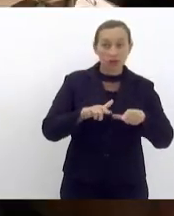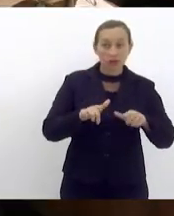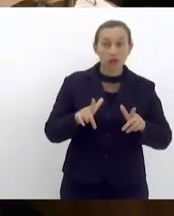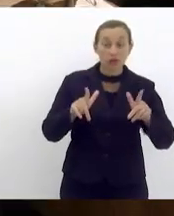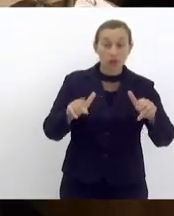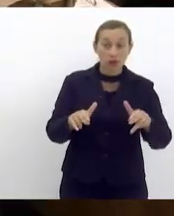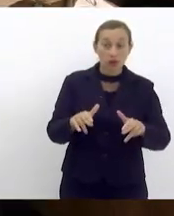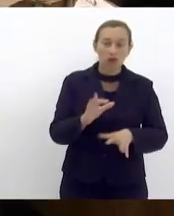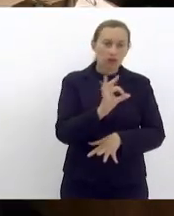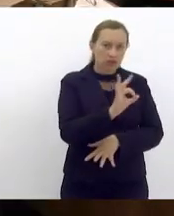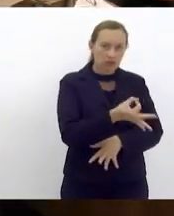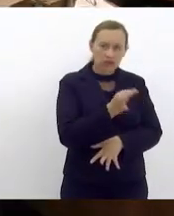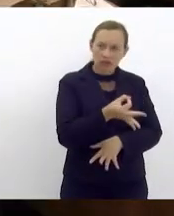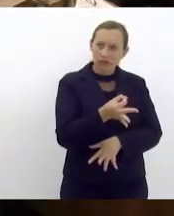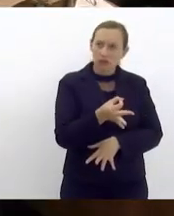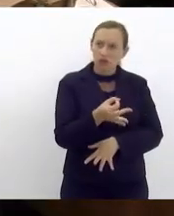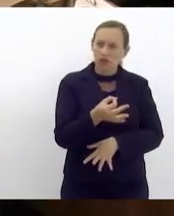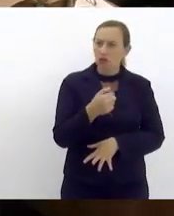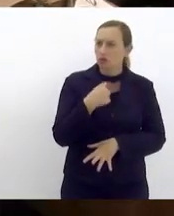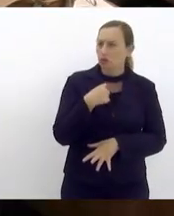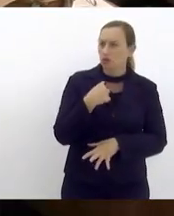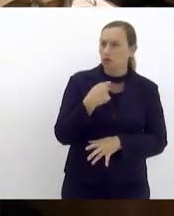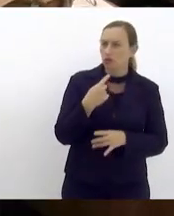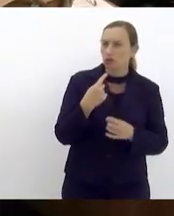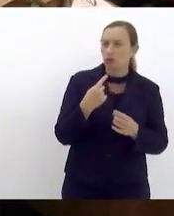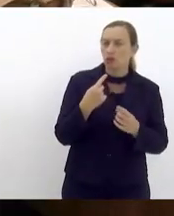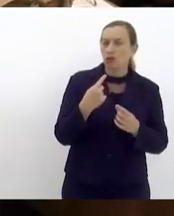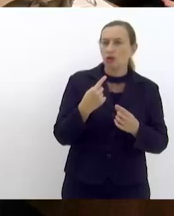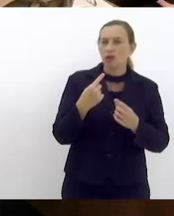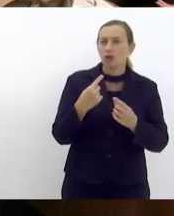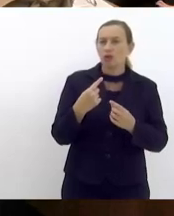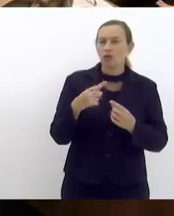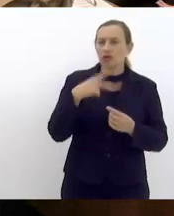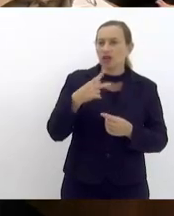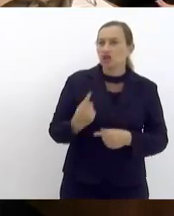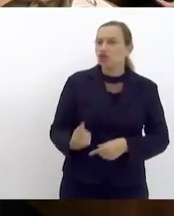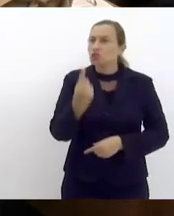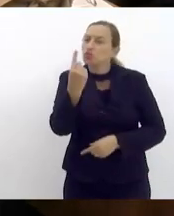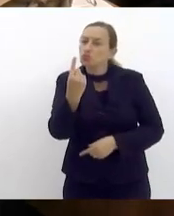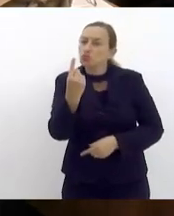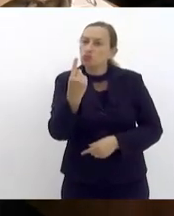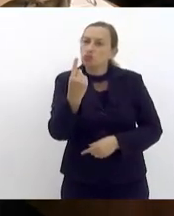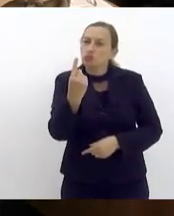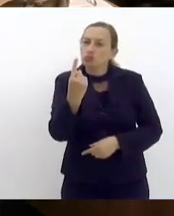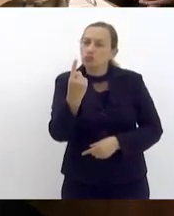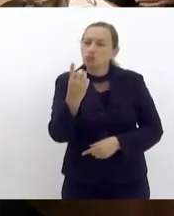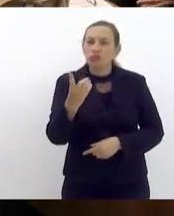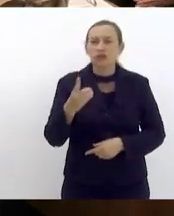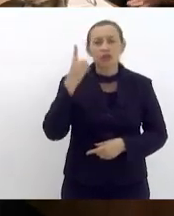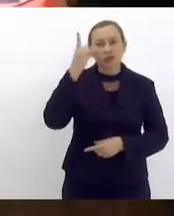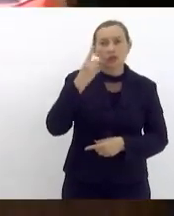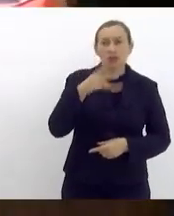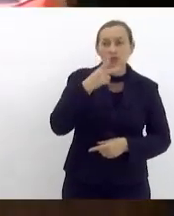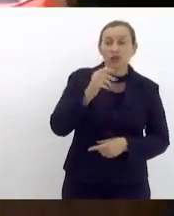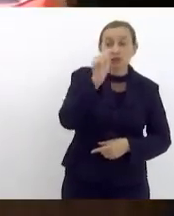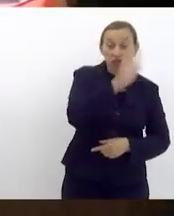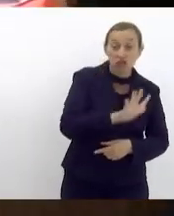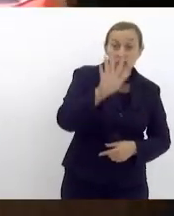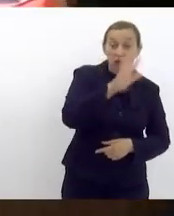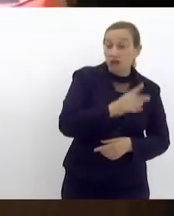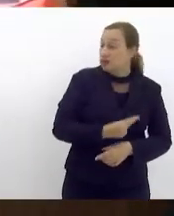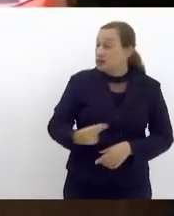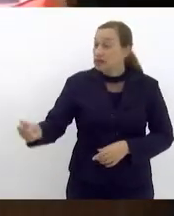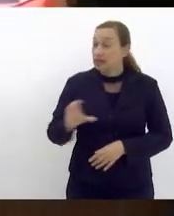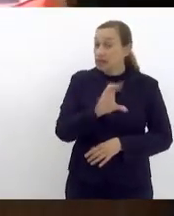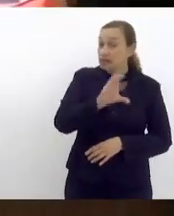obviamente eu não tô fazendo aqui menção a um parlamentar mas estou falando as comissões de um modo geral porque esse projeto sai da ccj